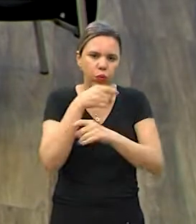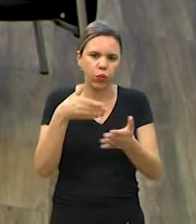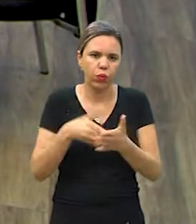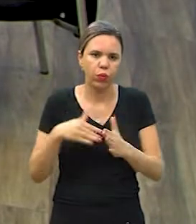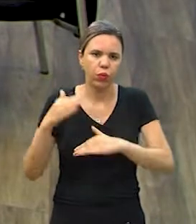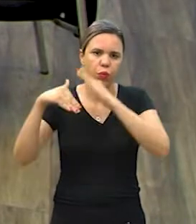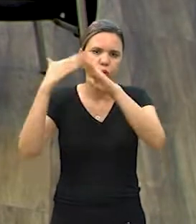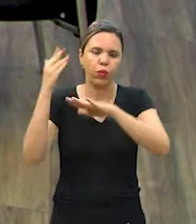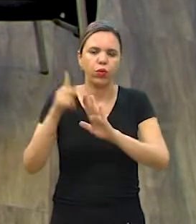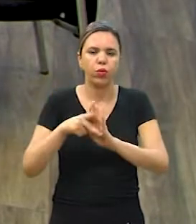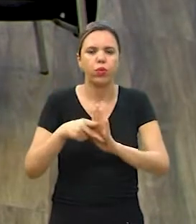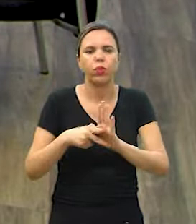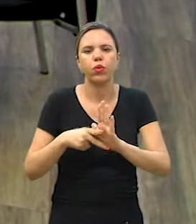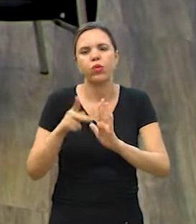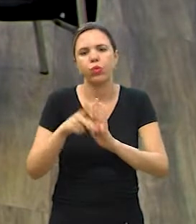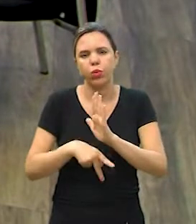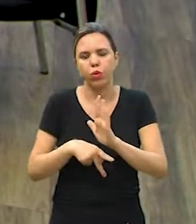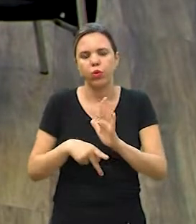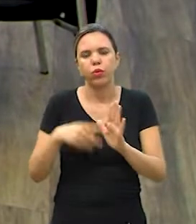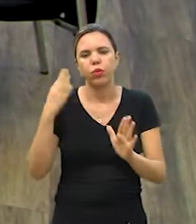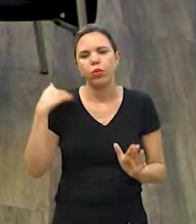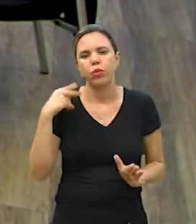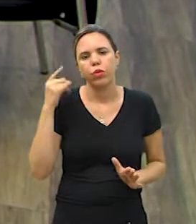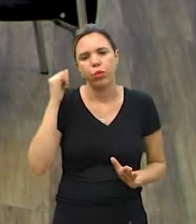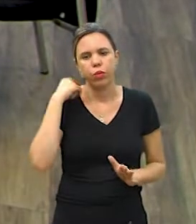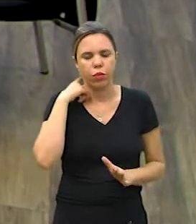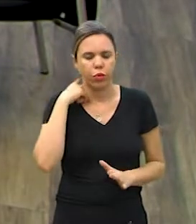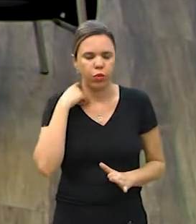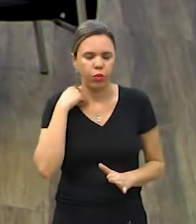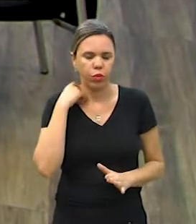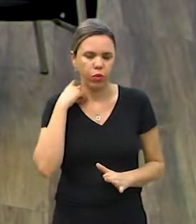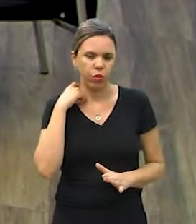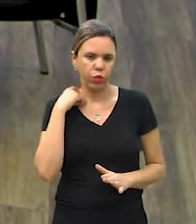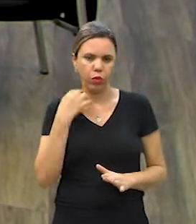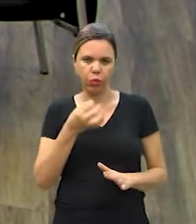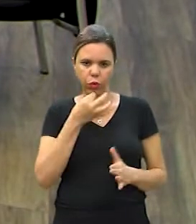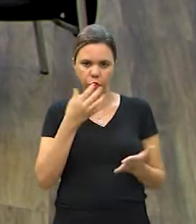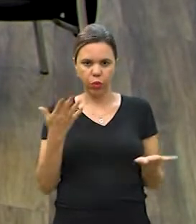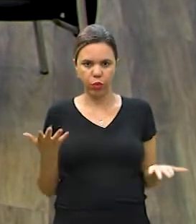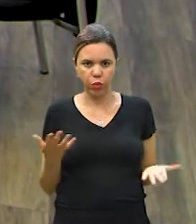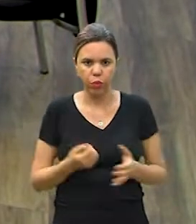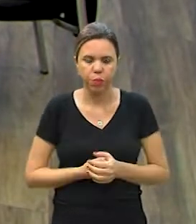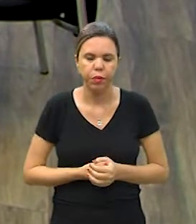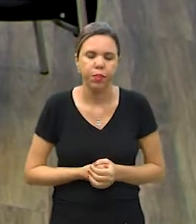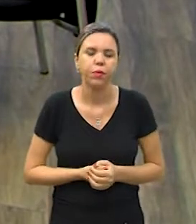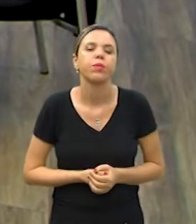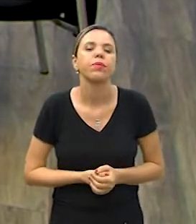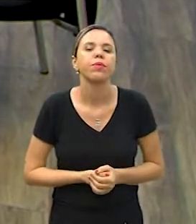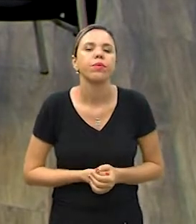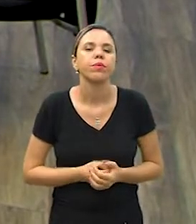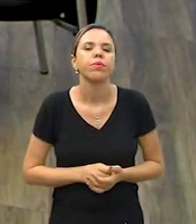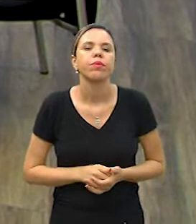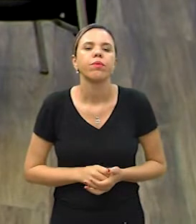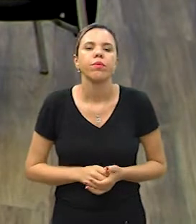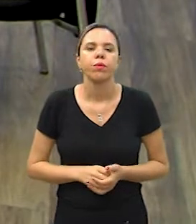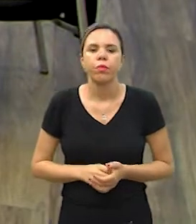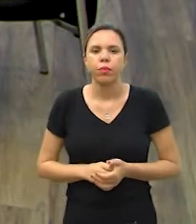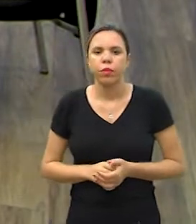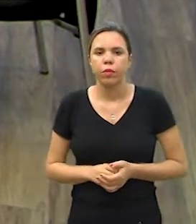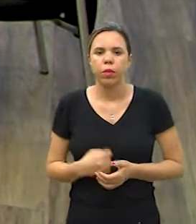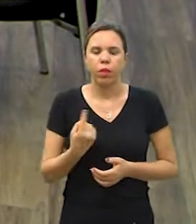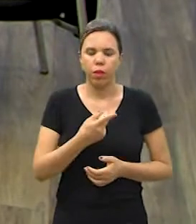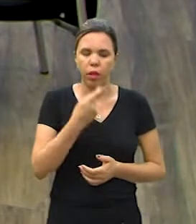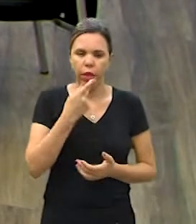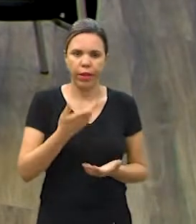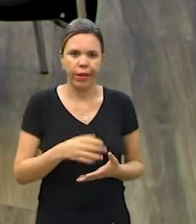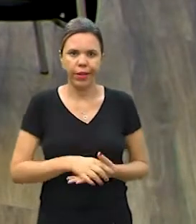dificultando o desenvolvimento de projetos. Débora e depois Paulo Búfalo. Além de tudo, de tudo isso que a